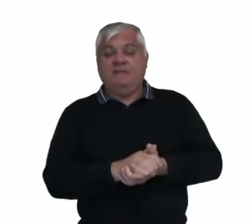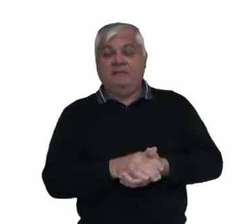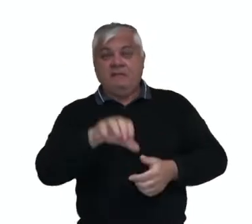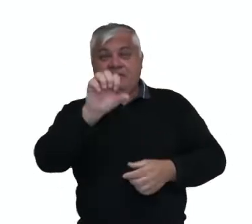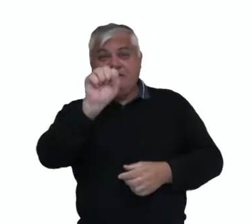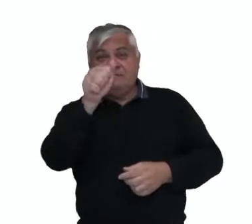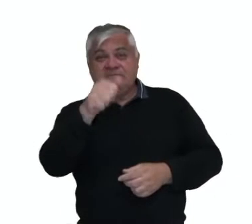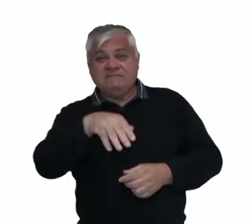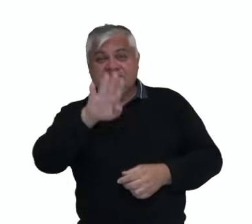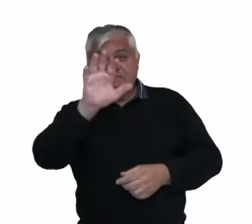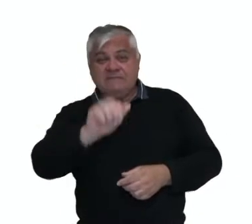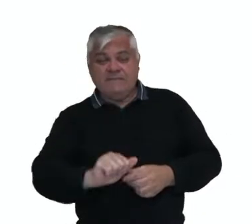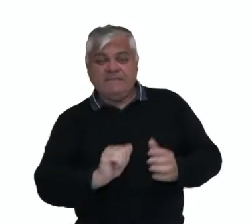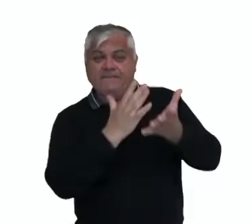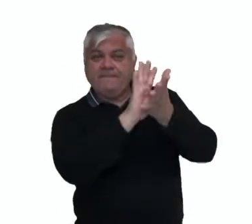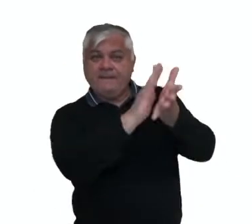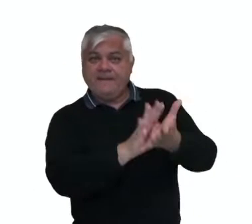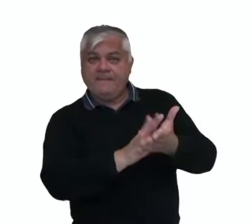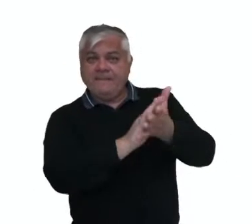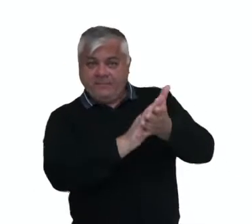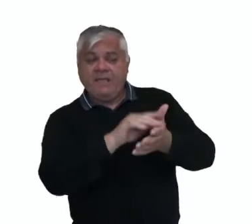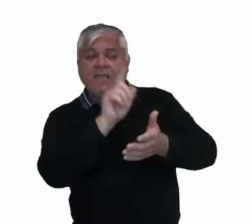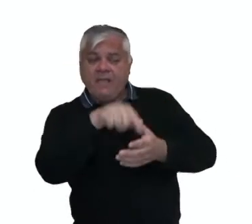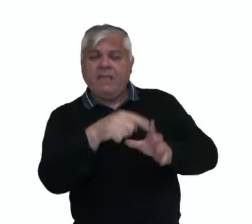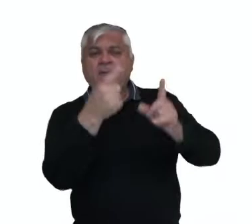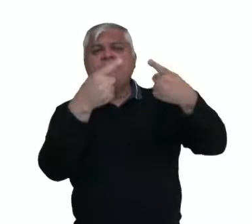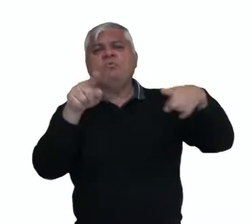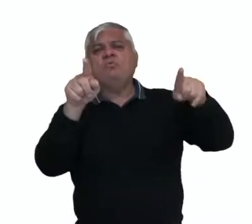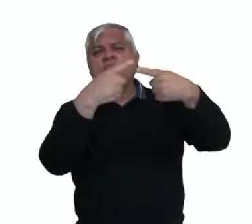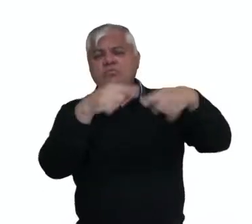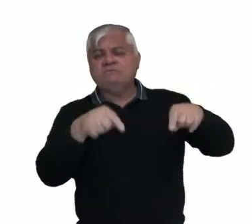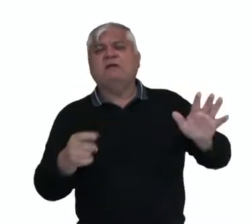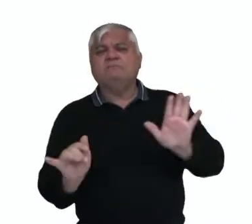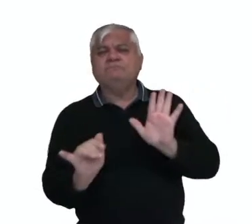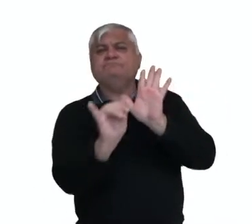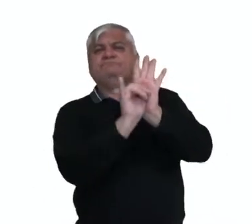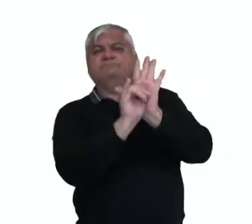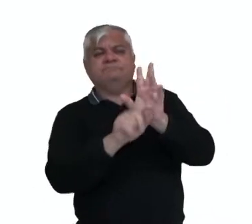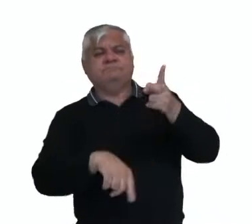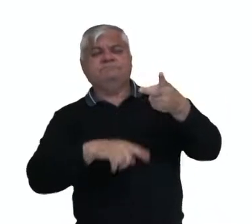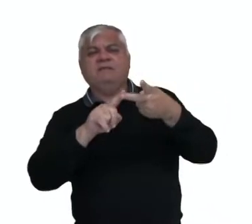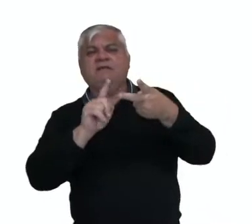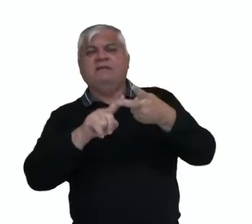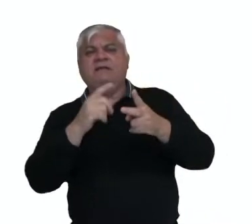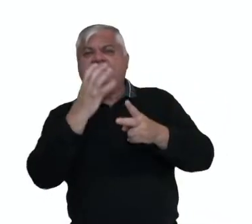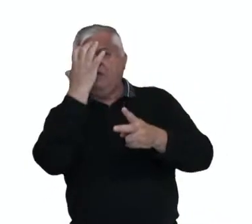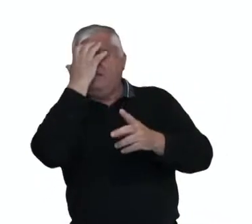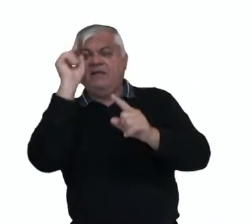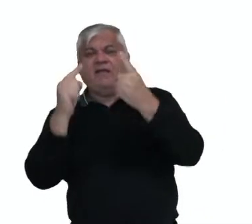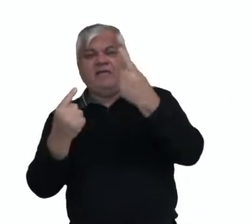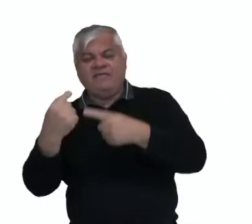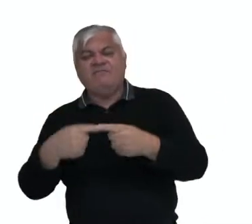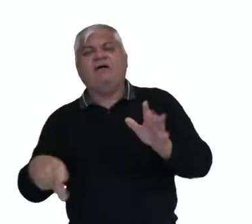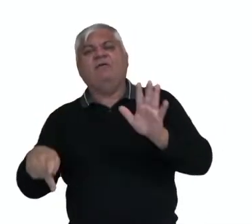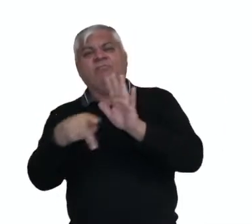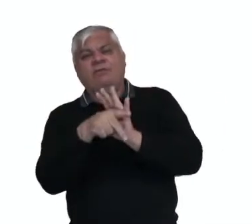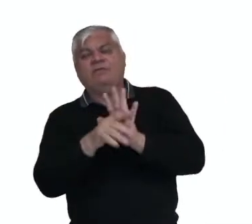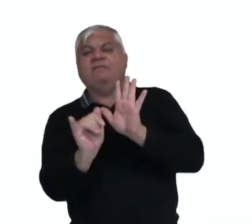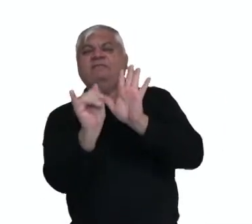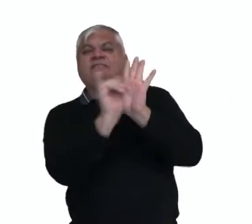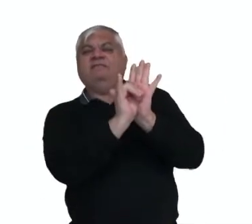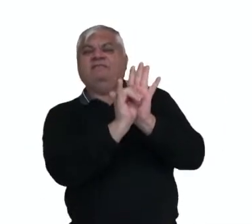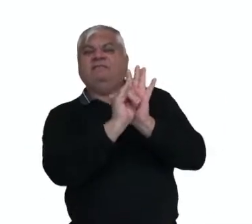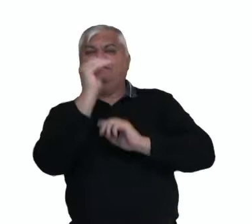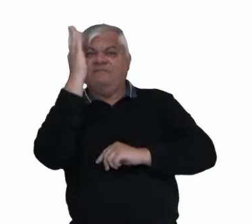ritmo musical identificado com o Brasil, assim como o carnaval. E essa é a imagem vendida de uma